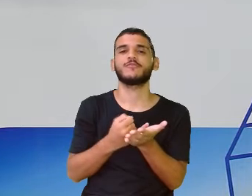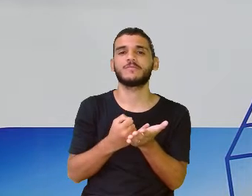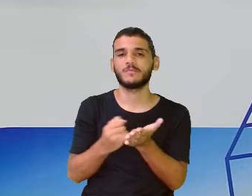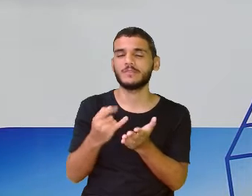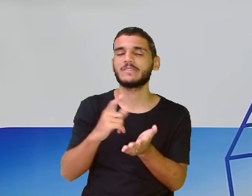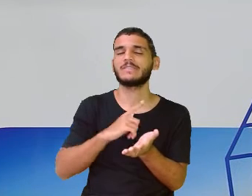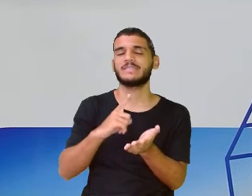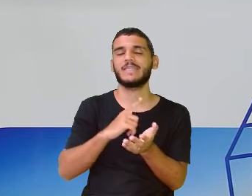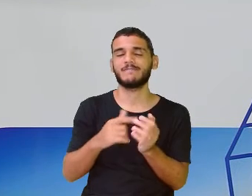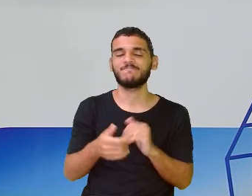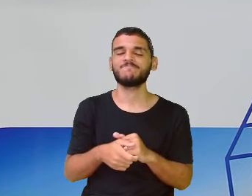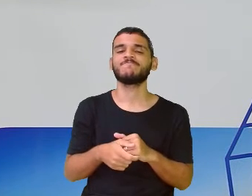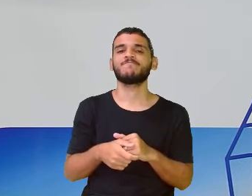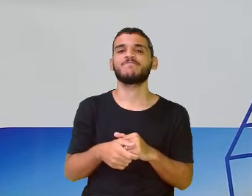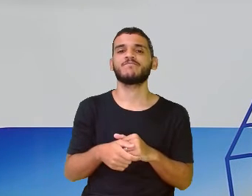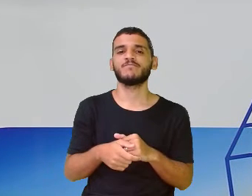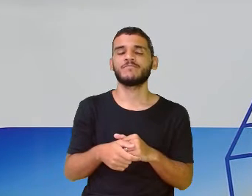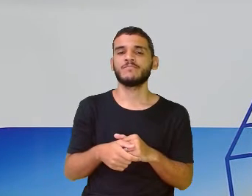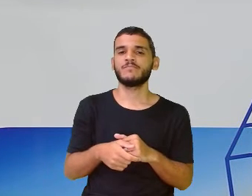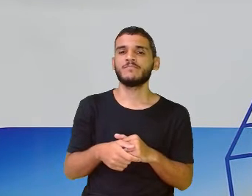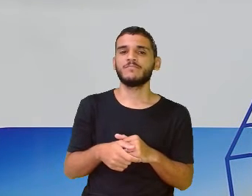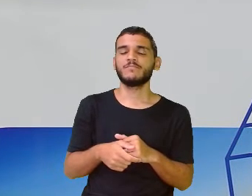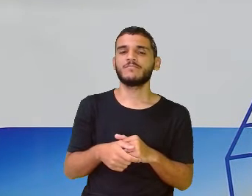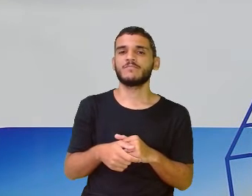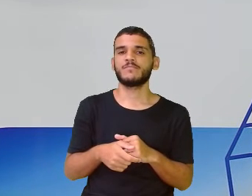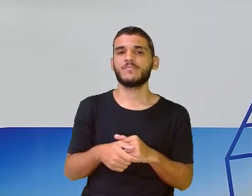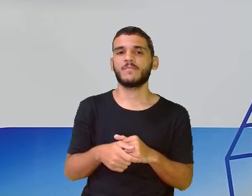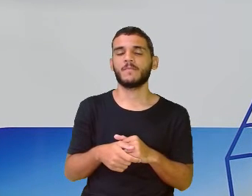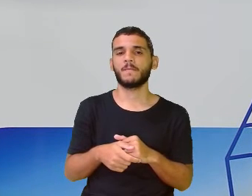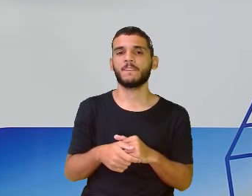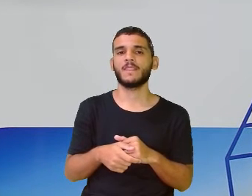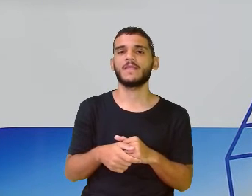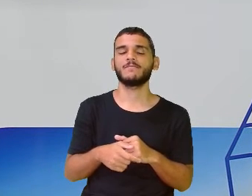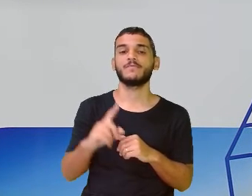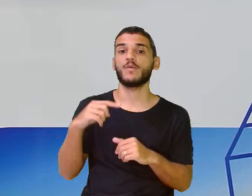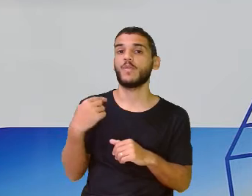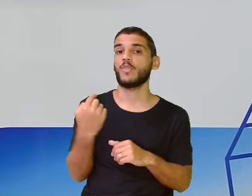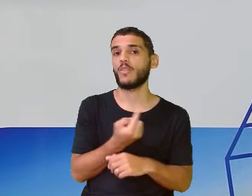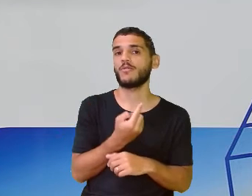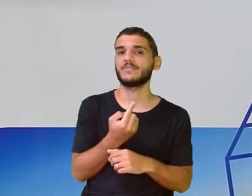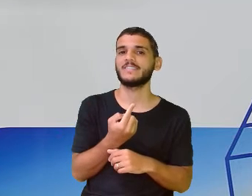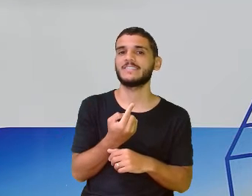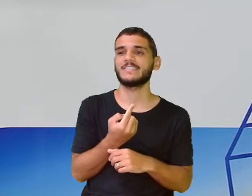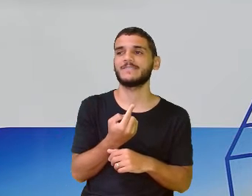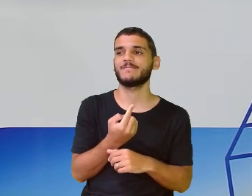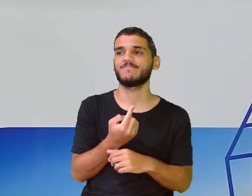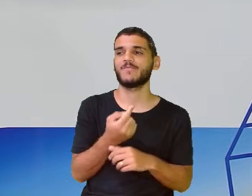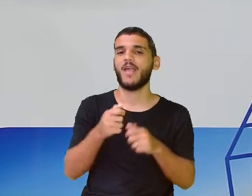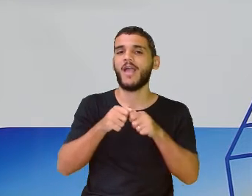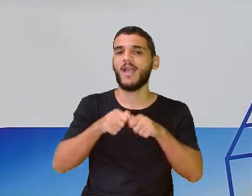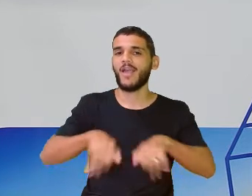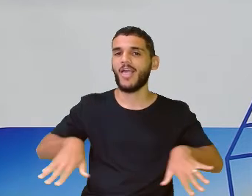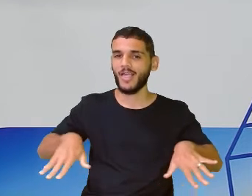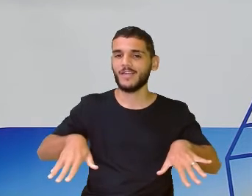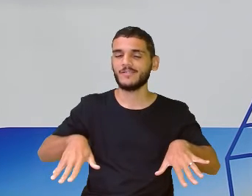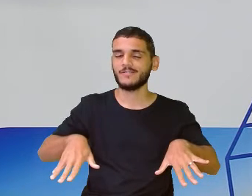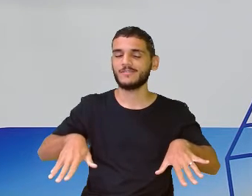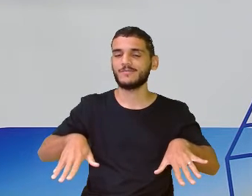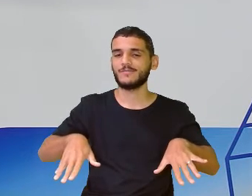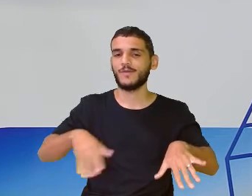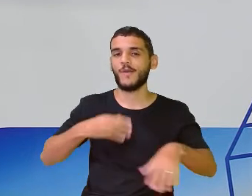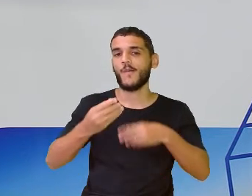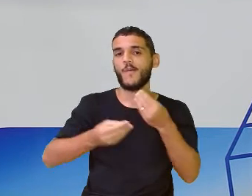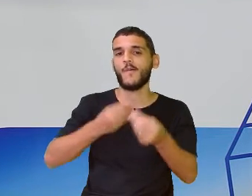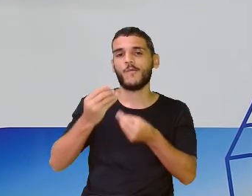então, muito caro. E enquanto a gente estava gastando com isso aqui, ó, eu estou vendo que o adubo orgânico é desperdiçado todos os dias.